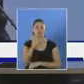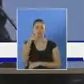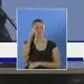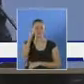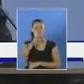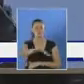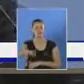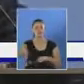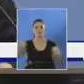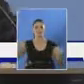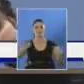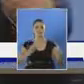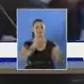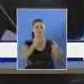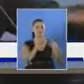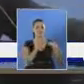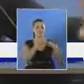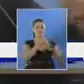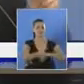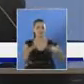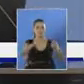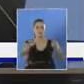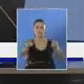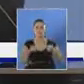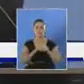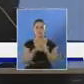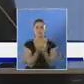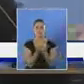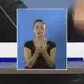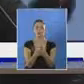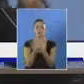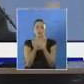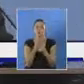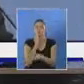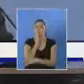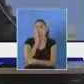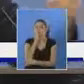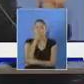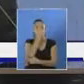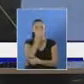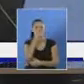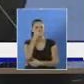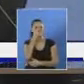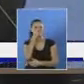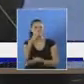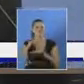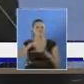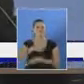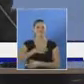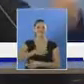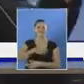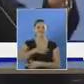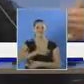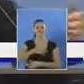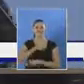crianças, ao entrarem na sala de aula, encontrem um ambiente agradável,